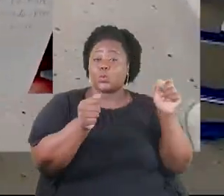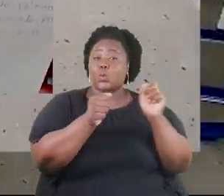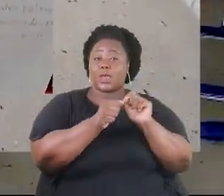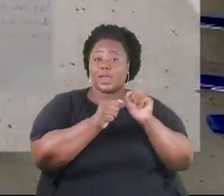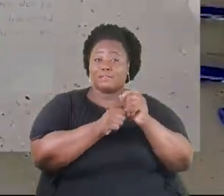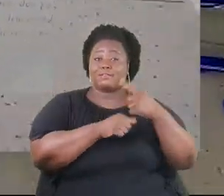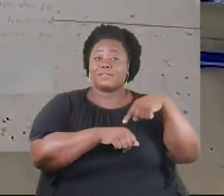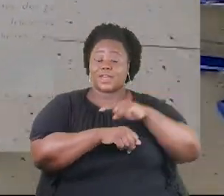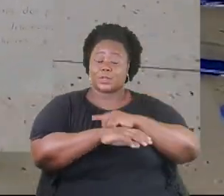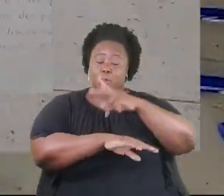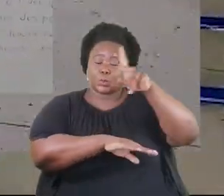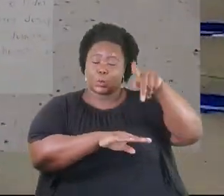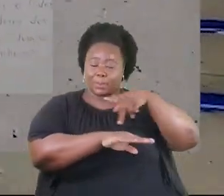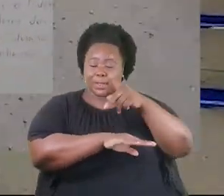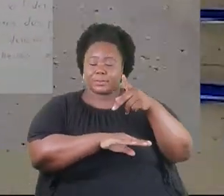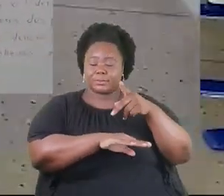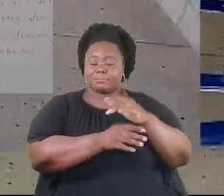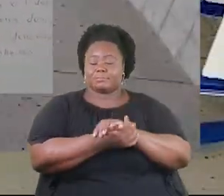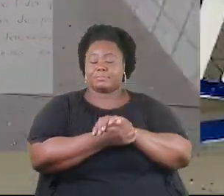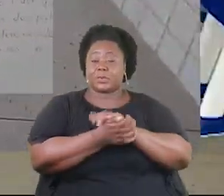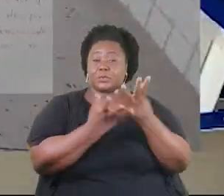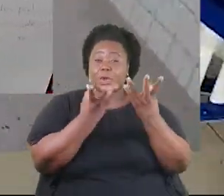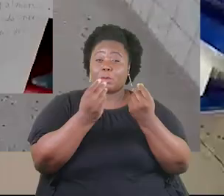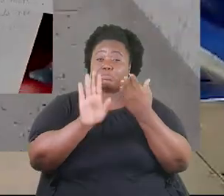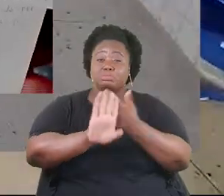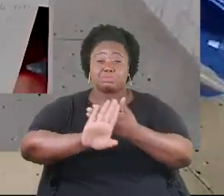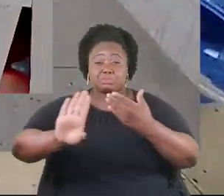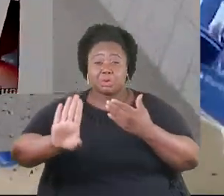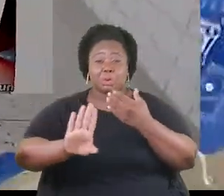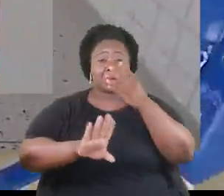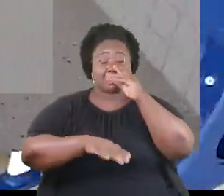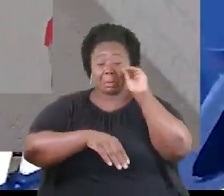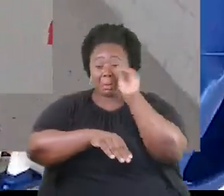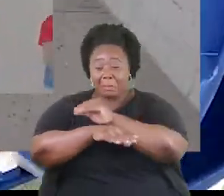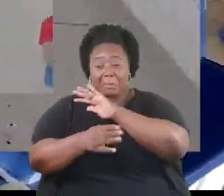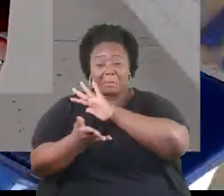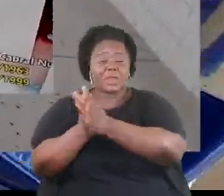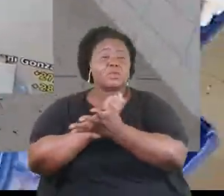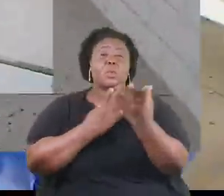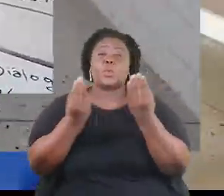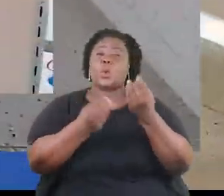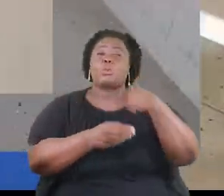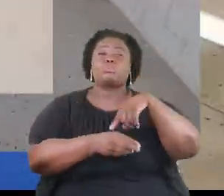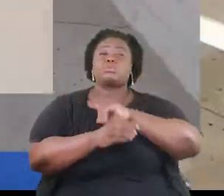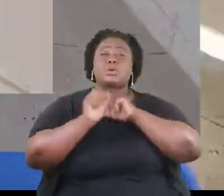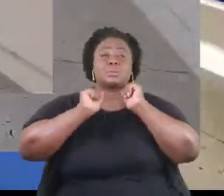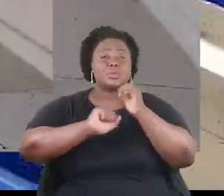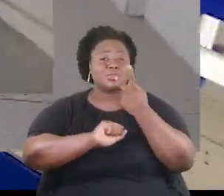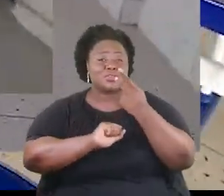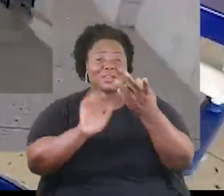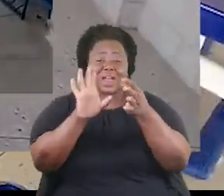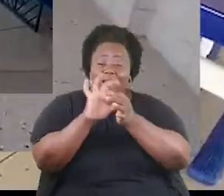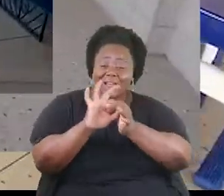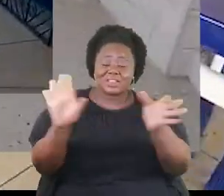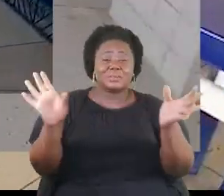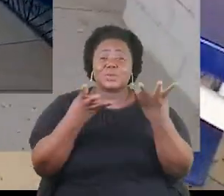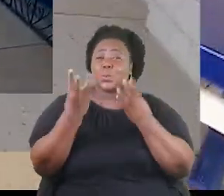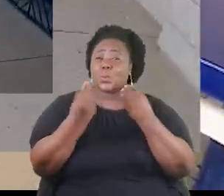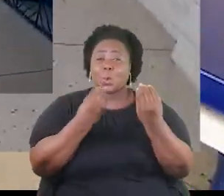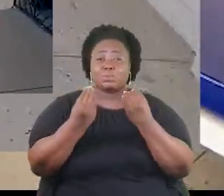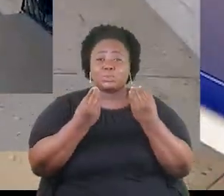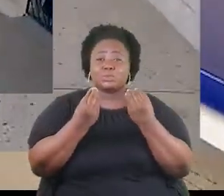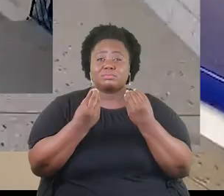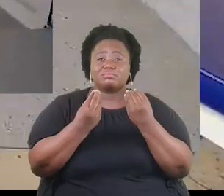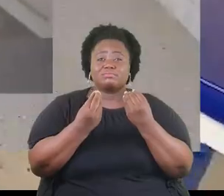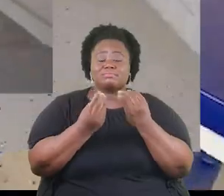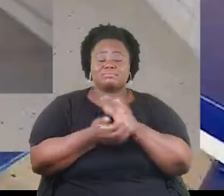essa nação? Com tanta exclusão e discriminação, como podemos falar de independência?